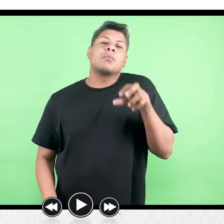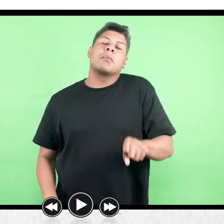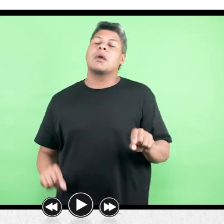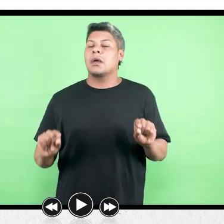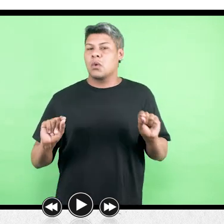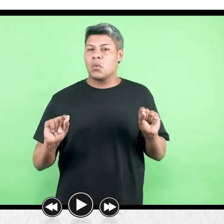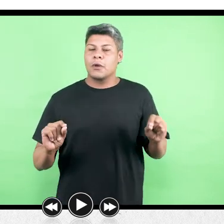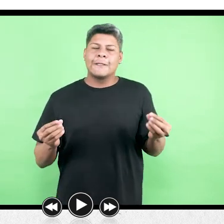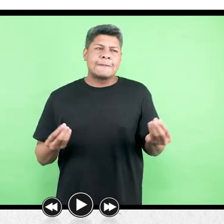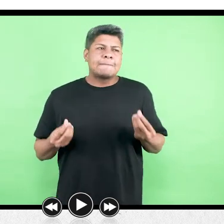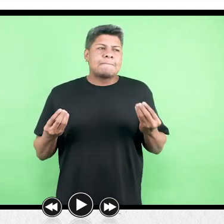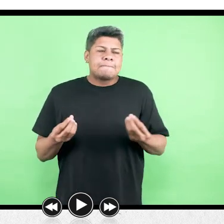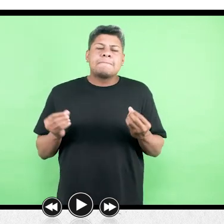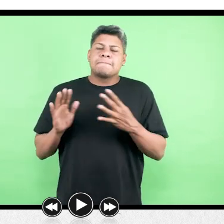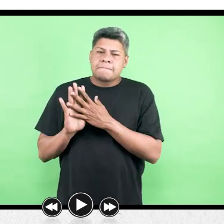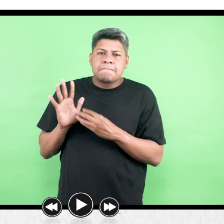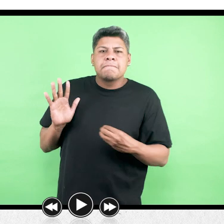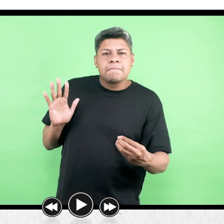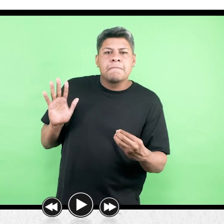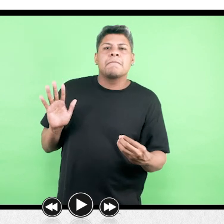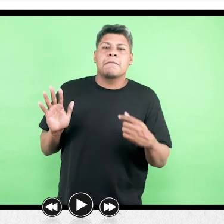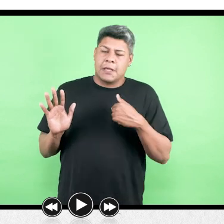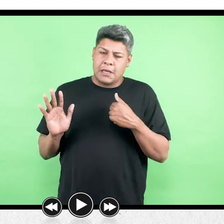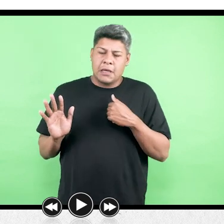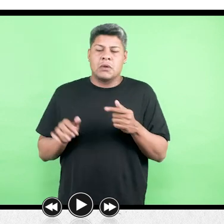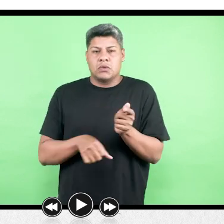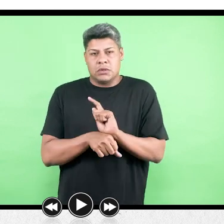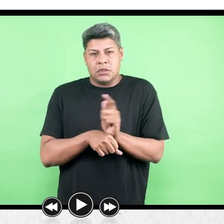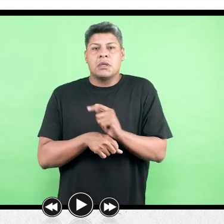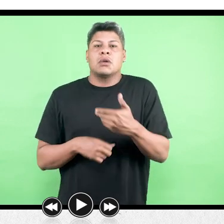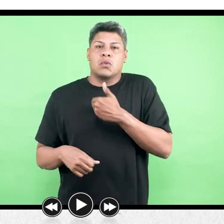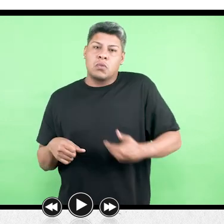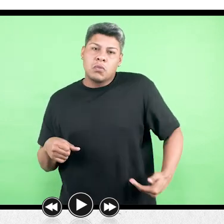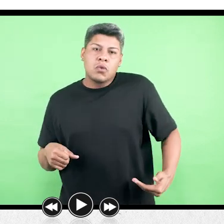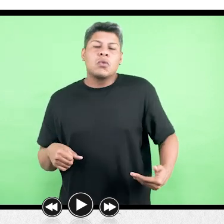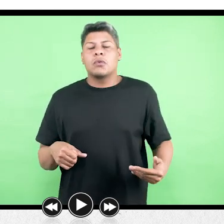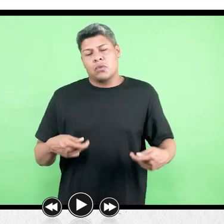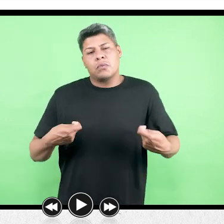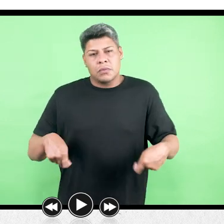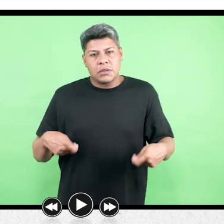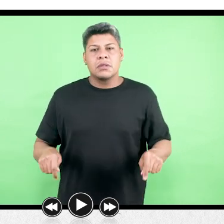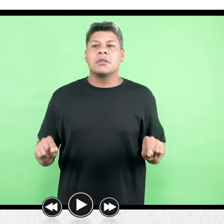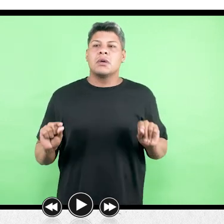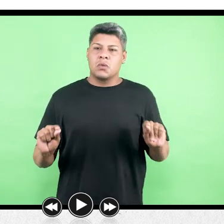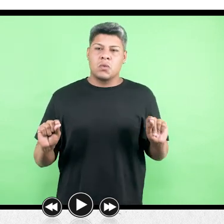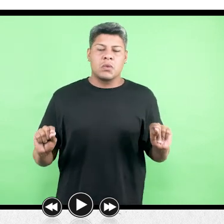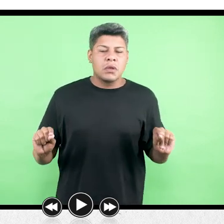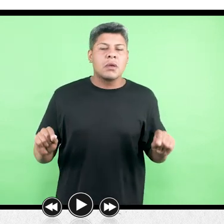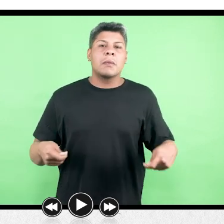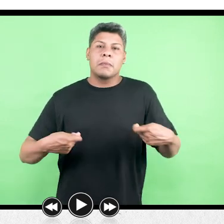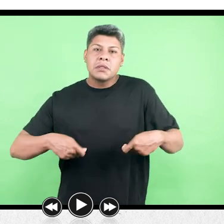assim, inspirado, eu sou o dirigente do órgão público X, então agora eu vou precisar, vou